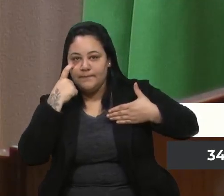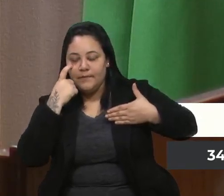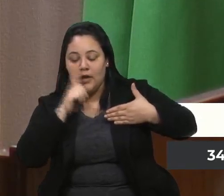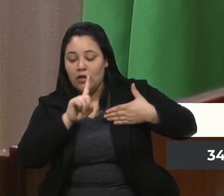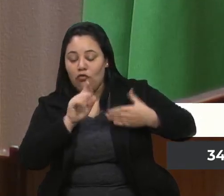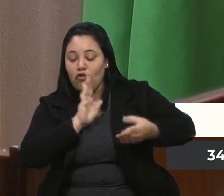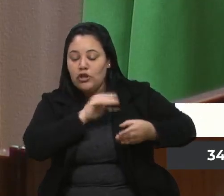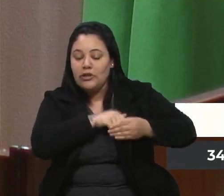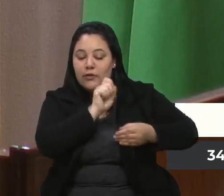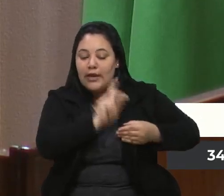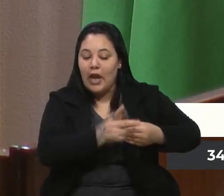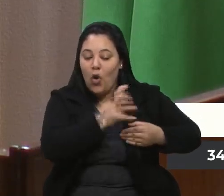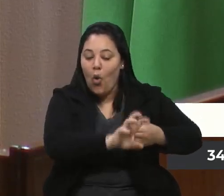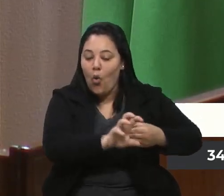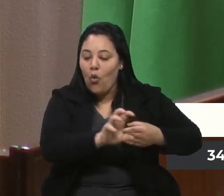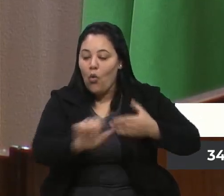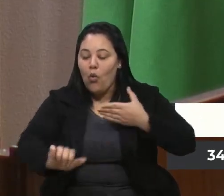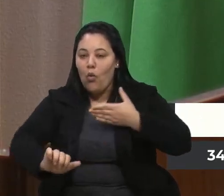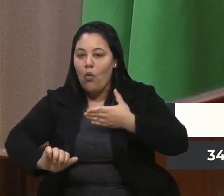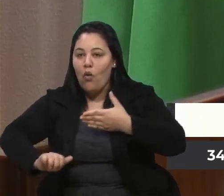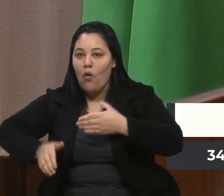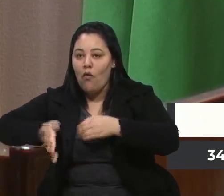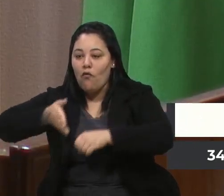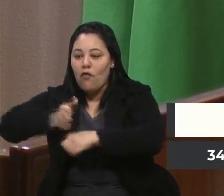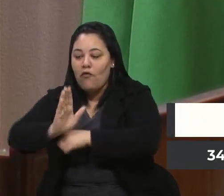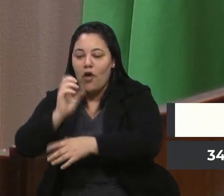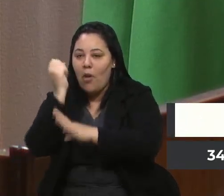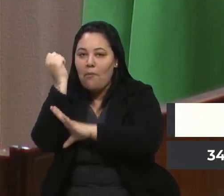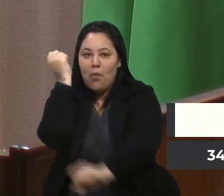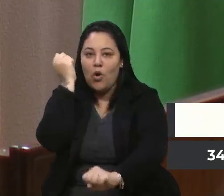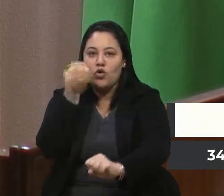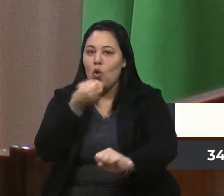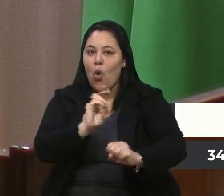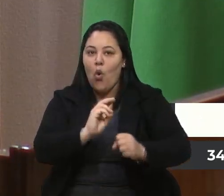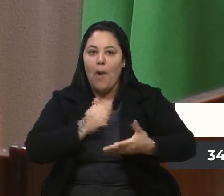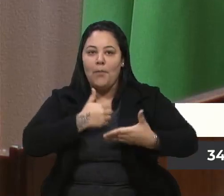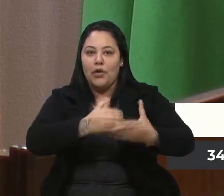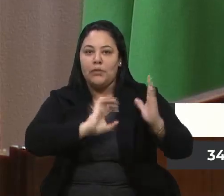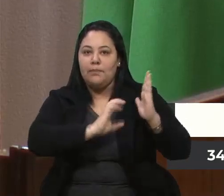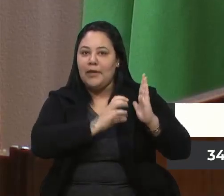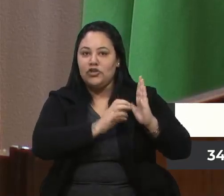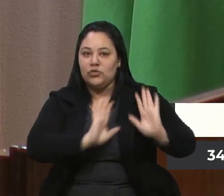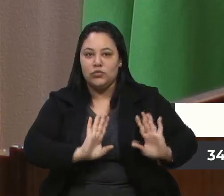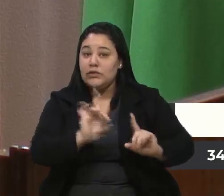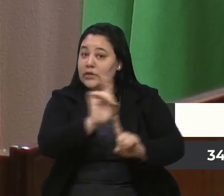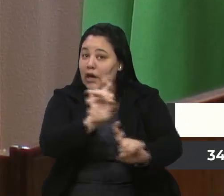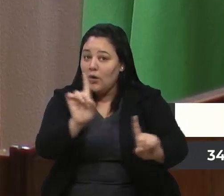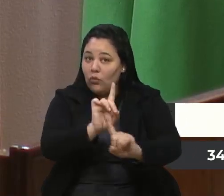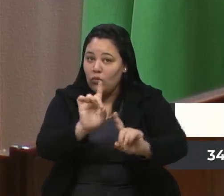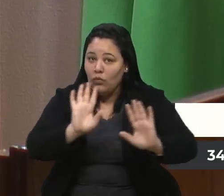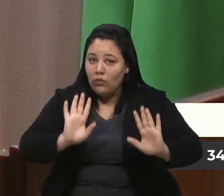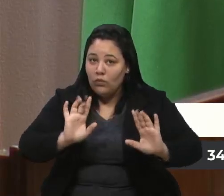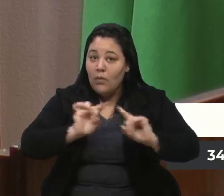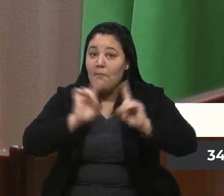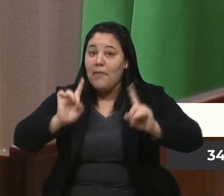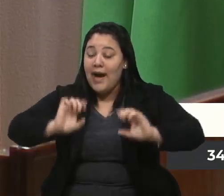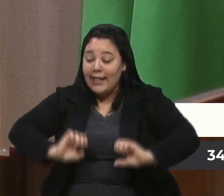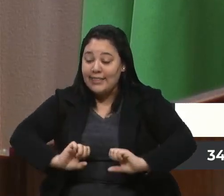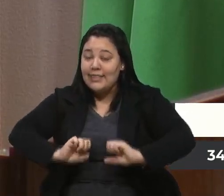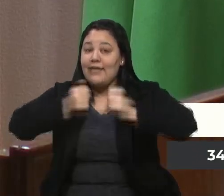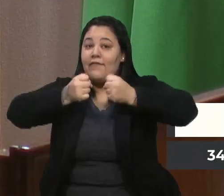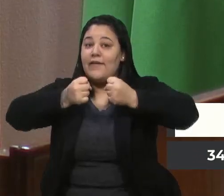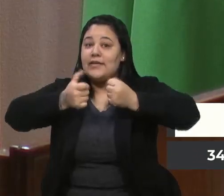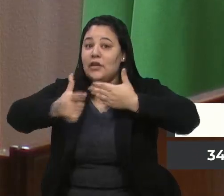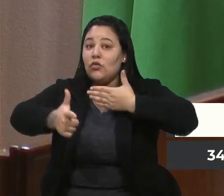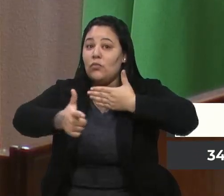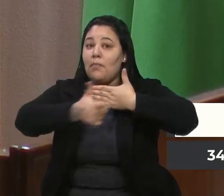contra ou a favor ao aborto ou a qualquer ideologia partidária, mas sim ao reforço, à defesa do